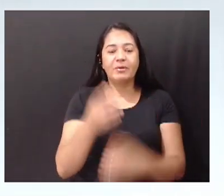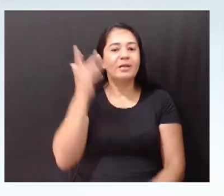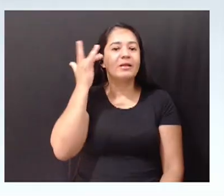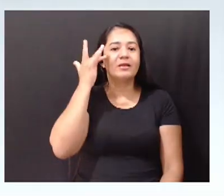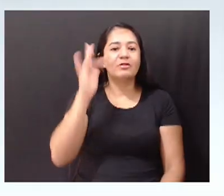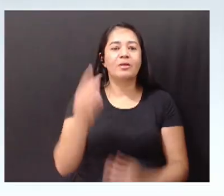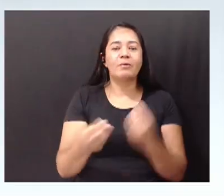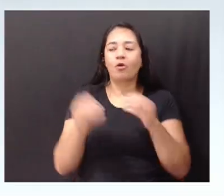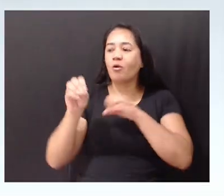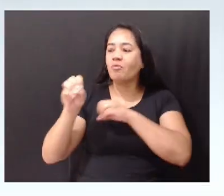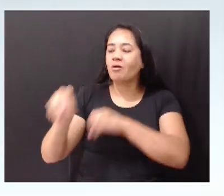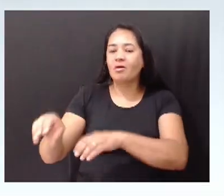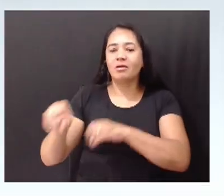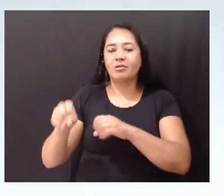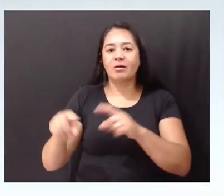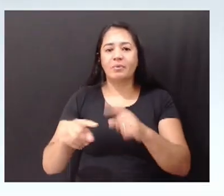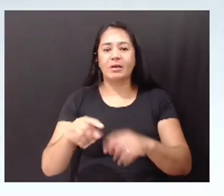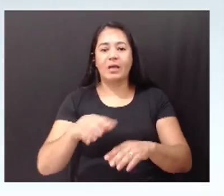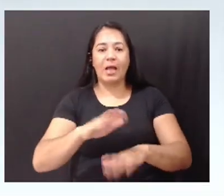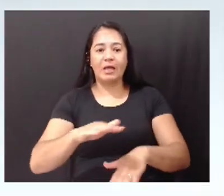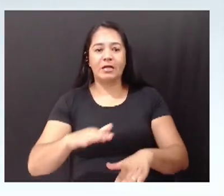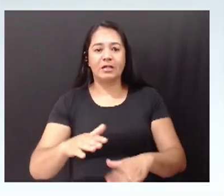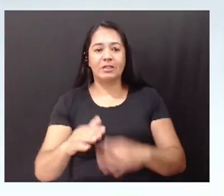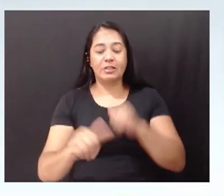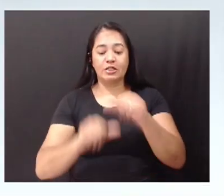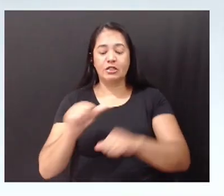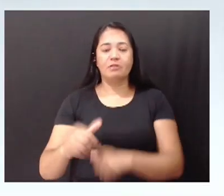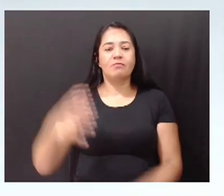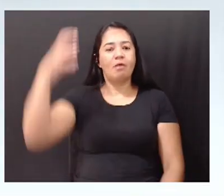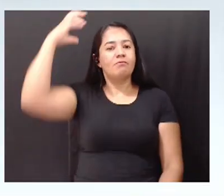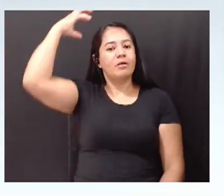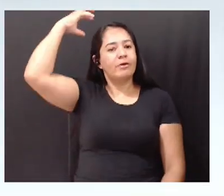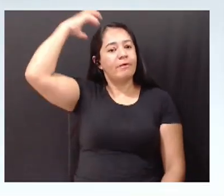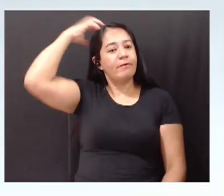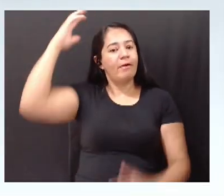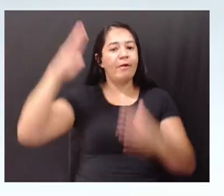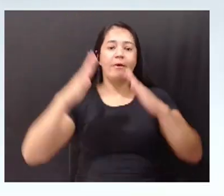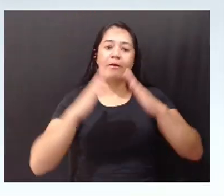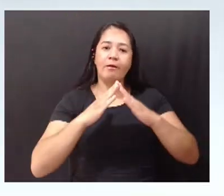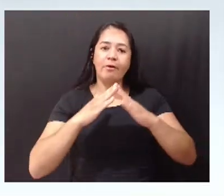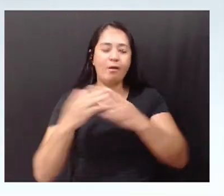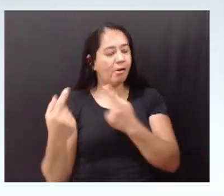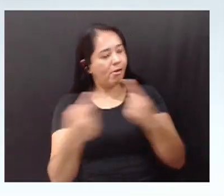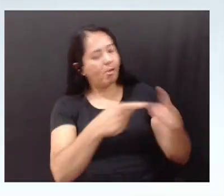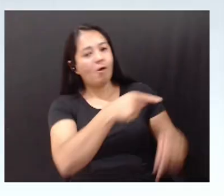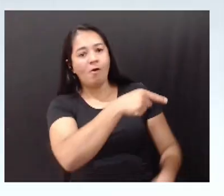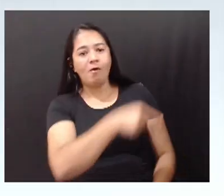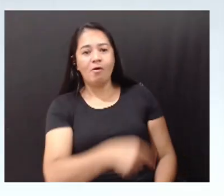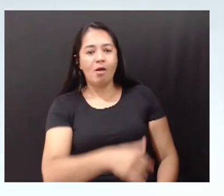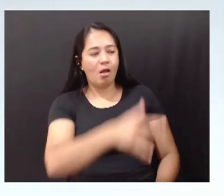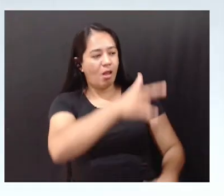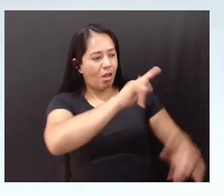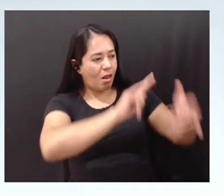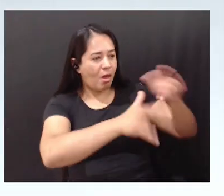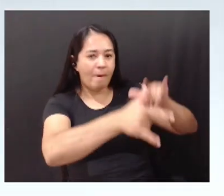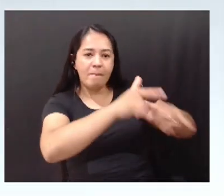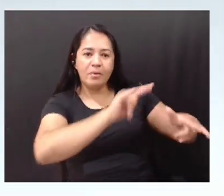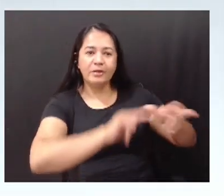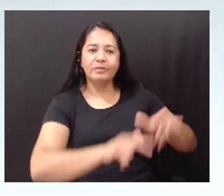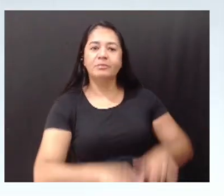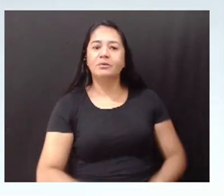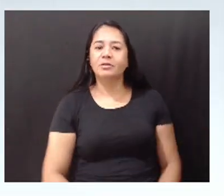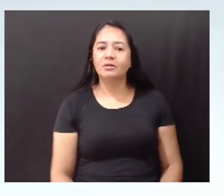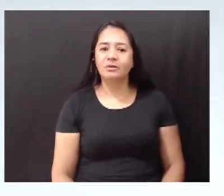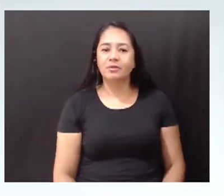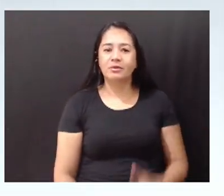se tornar o reizinho da casa, ameaçando os próprios pais, manipula. E essa mãe, esse pai não tem mais